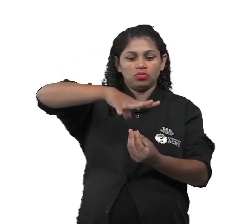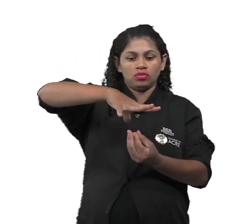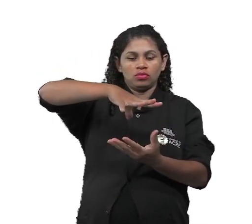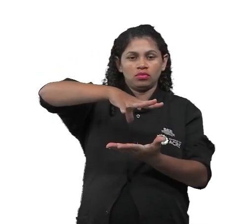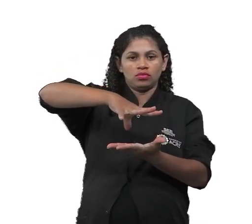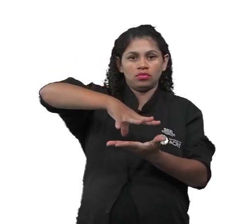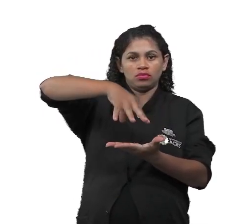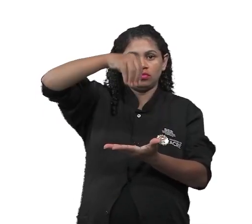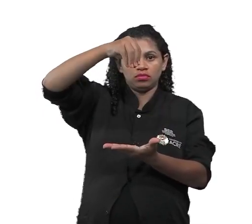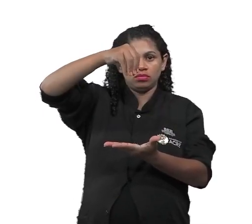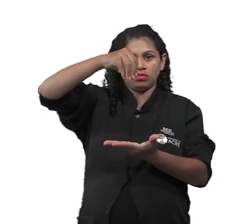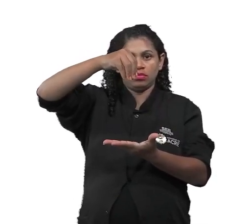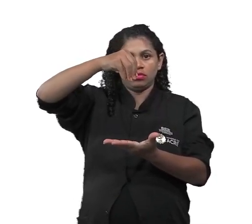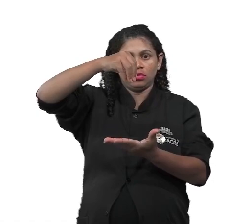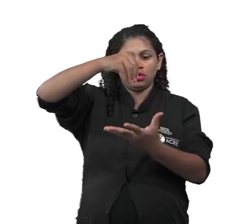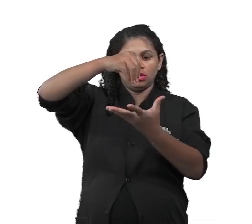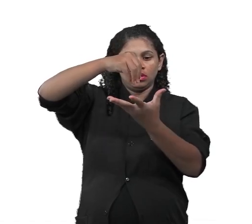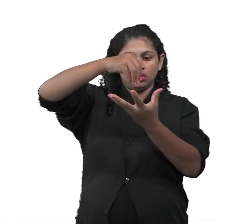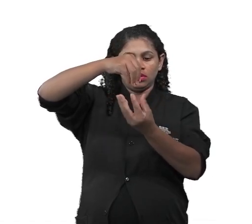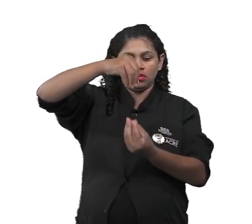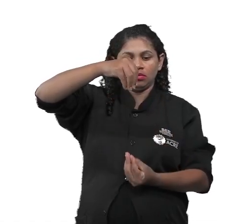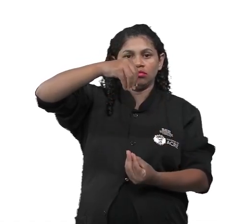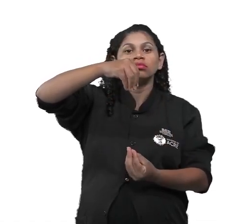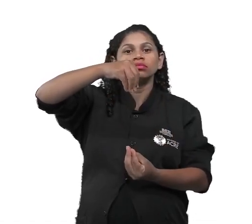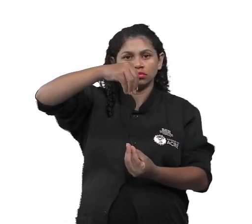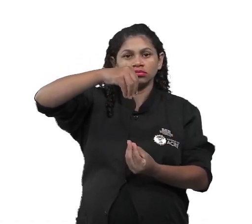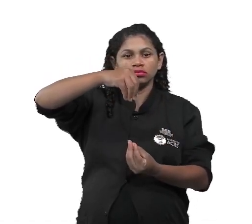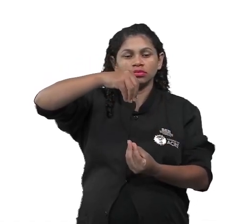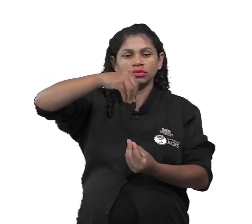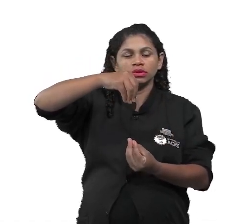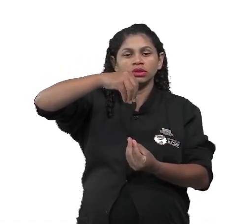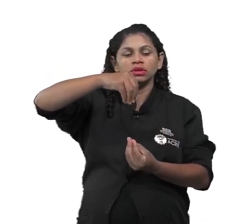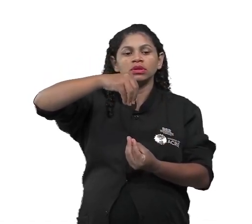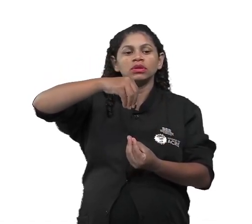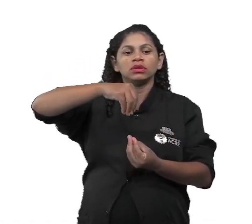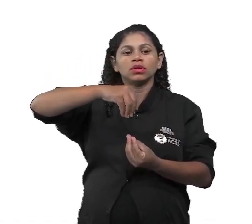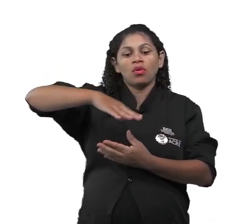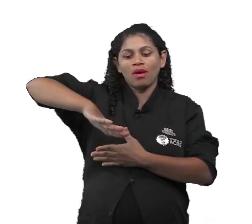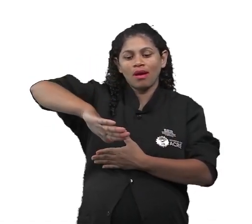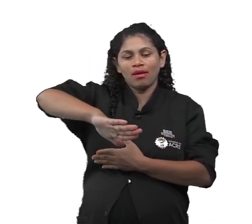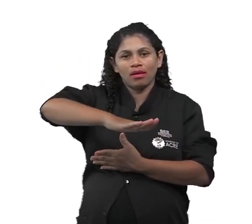Agora imagina o seguinte, retira o volume desses 2 cones